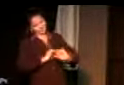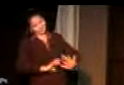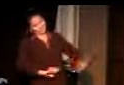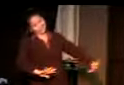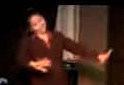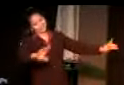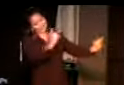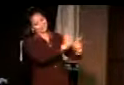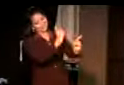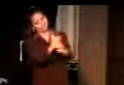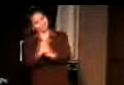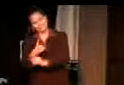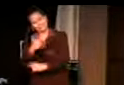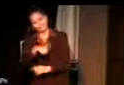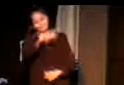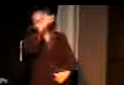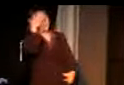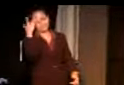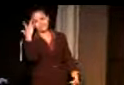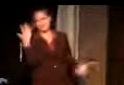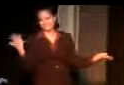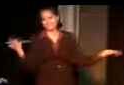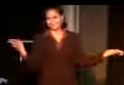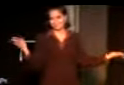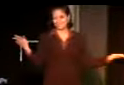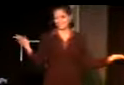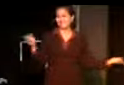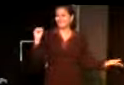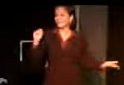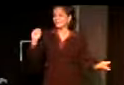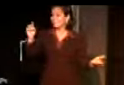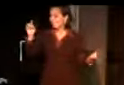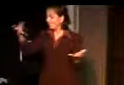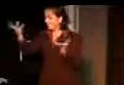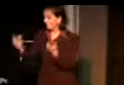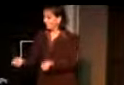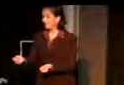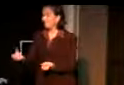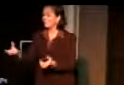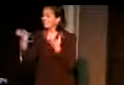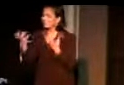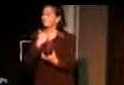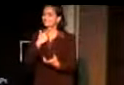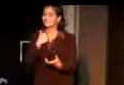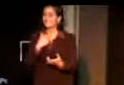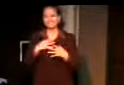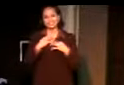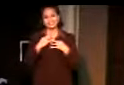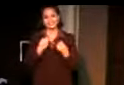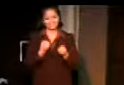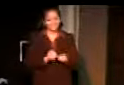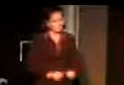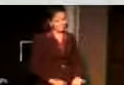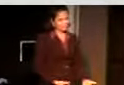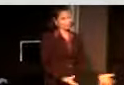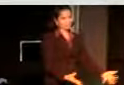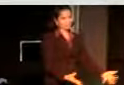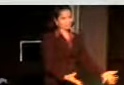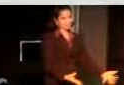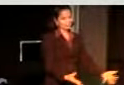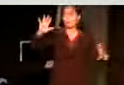encontre outras pessoas Então quem recebeu quero partilhar e vai receber mais misericórdia